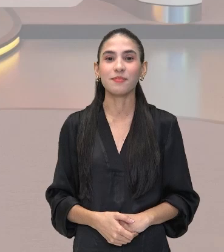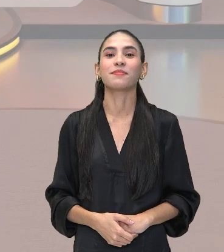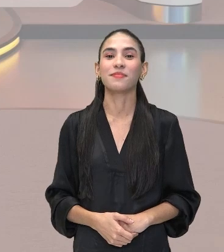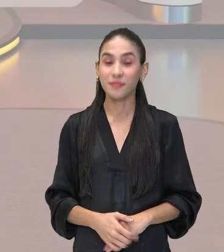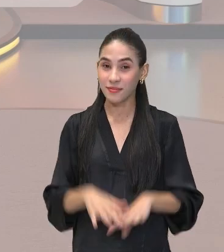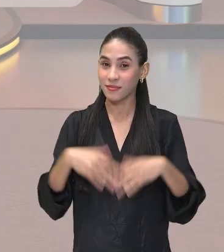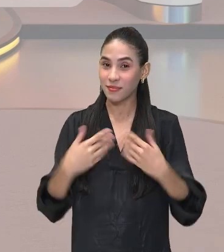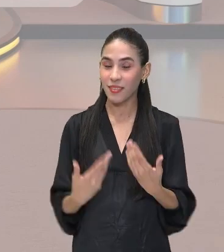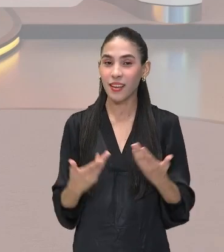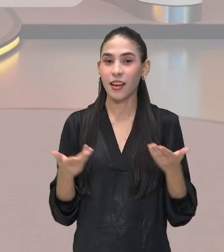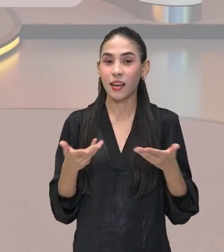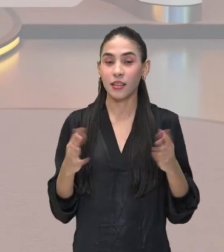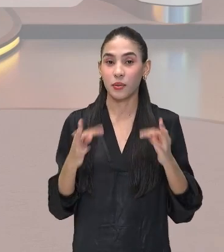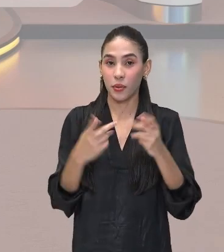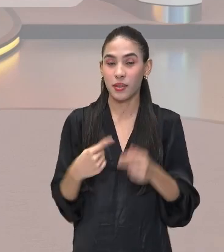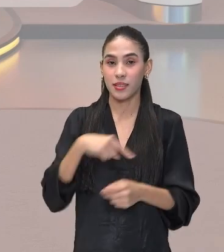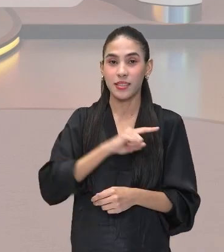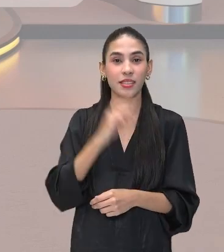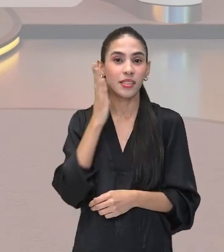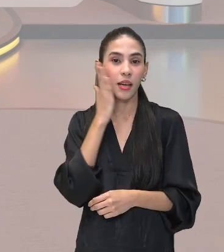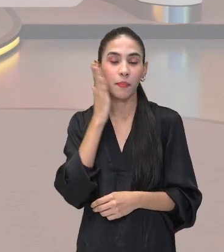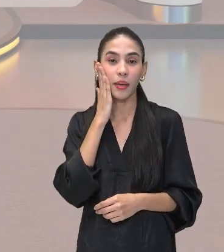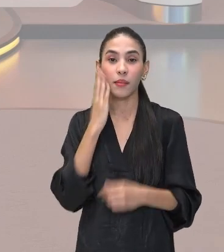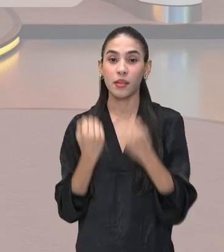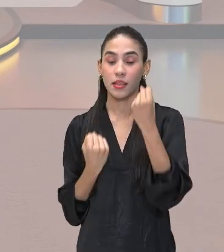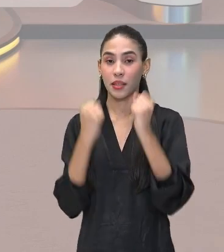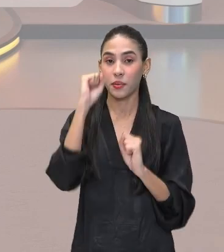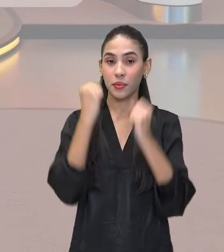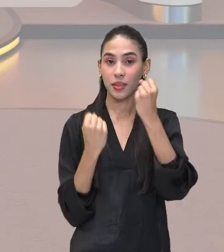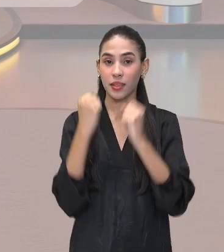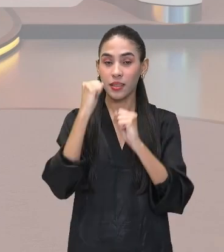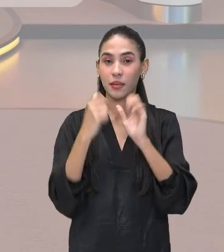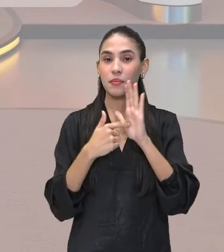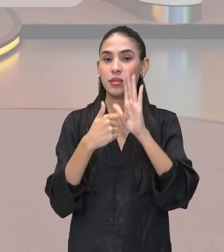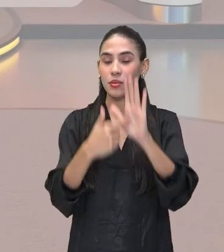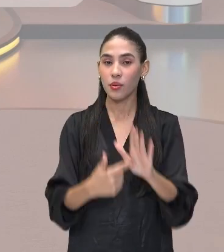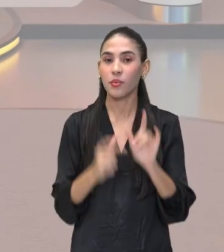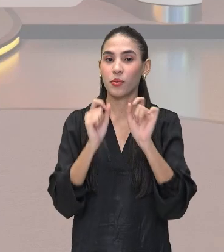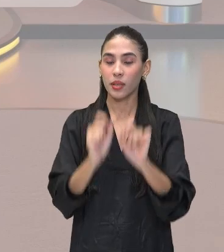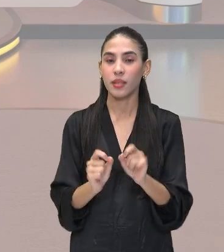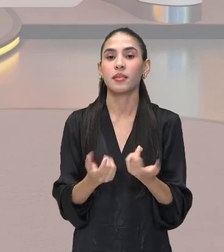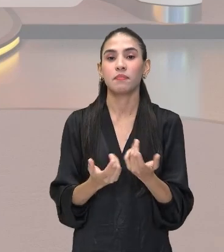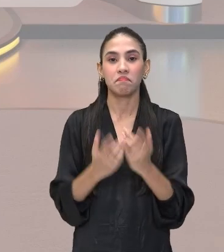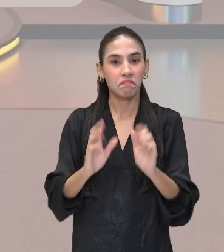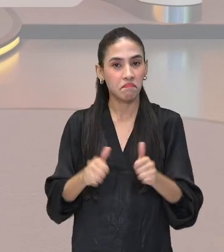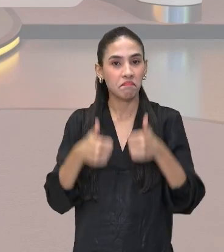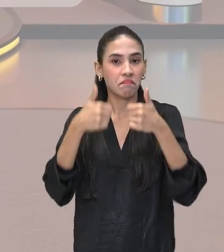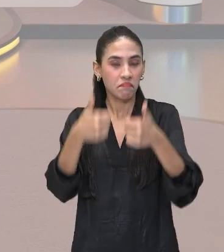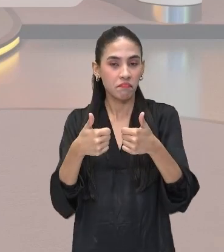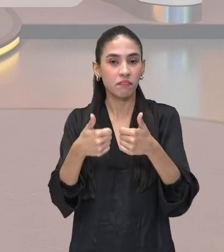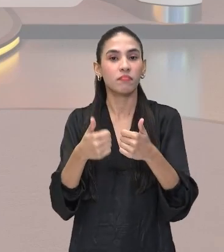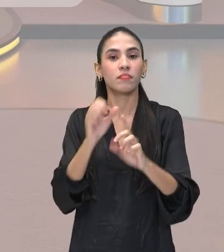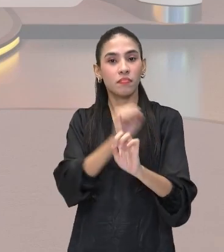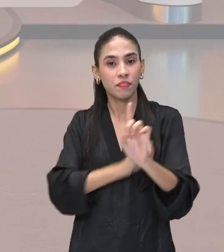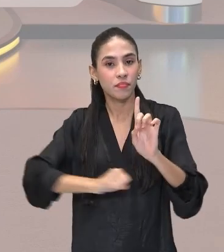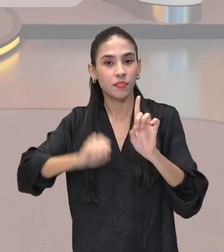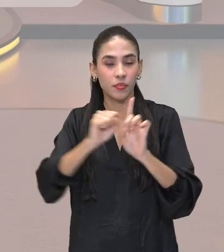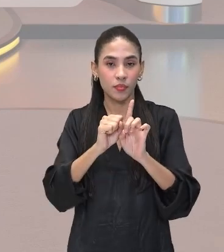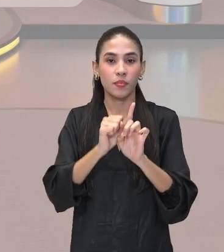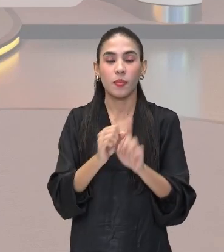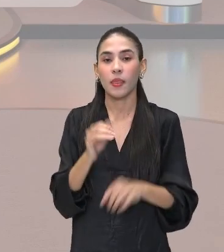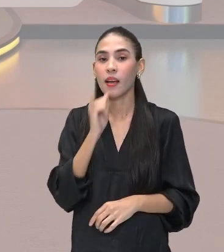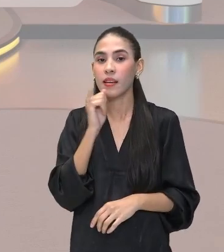Bem, gente, todos nós sabemos que a industrialização, ela trouxe muitos benefícios para a sociedade, né?